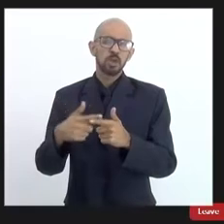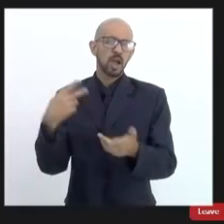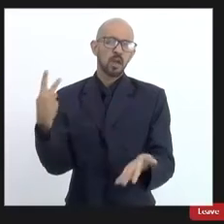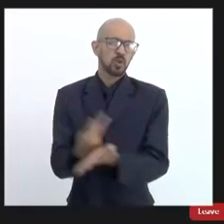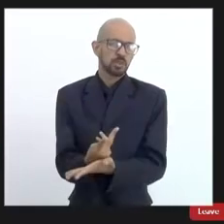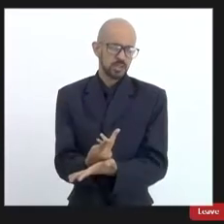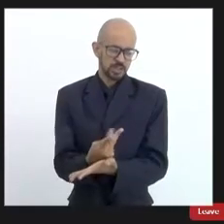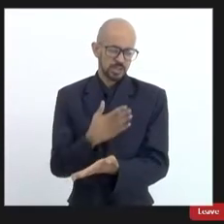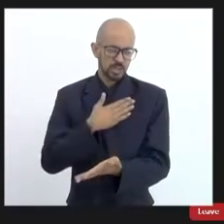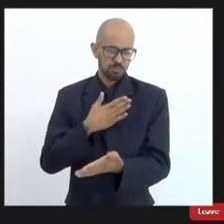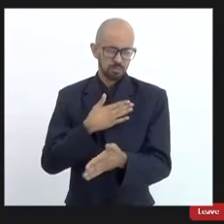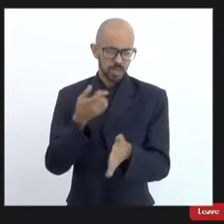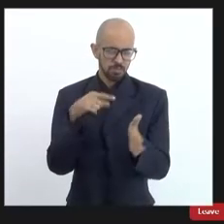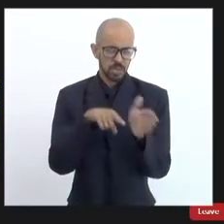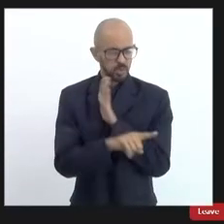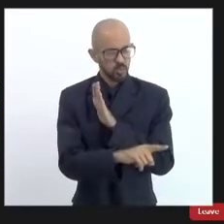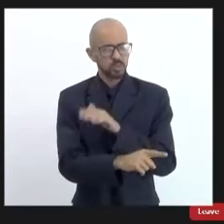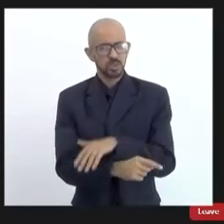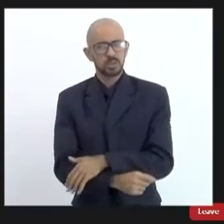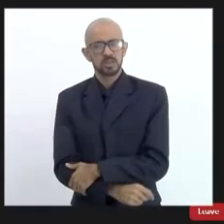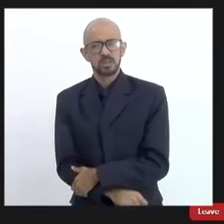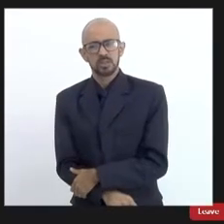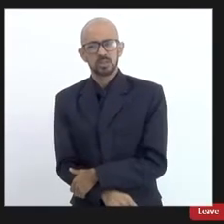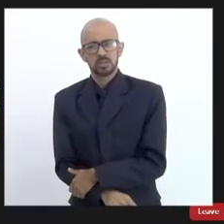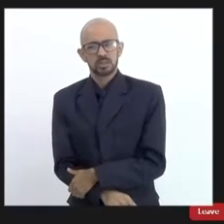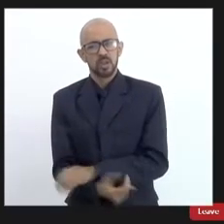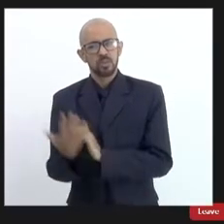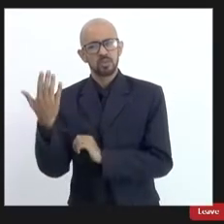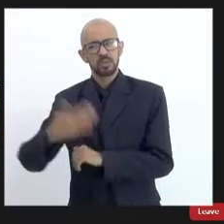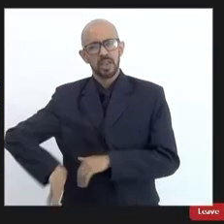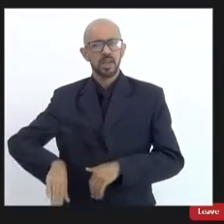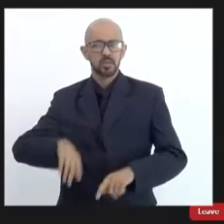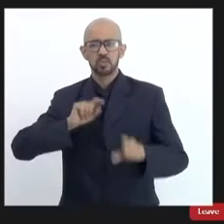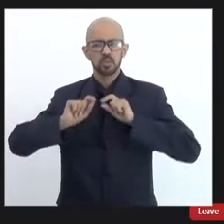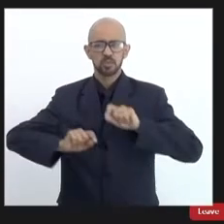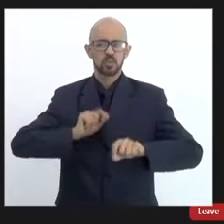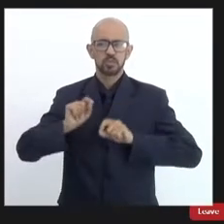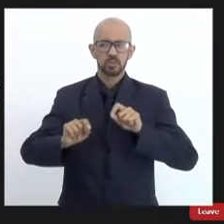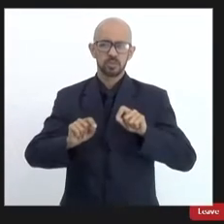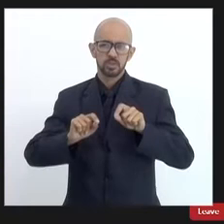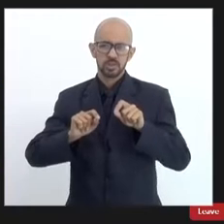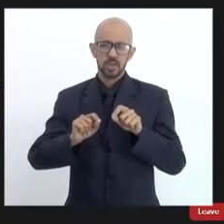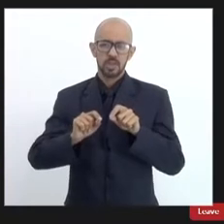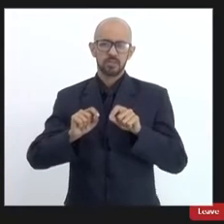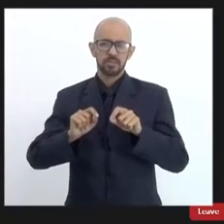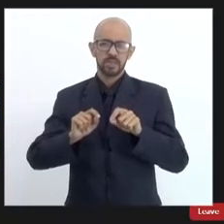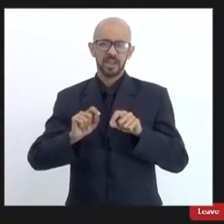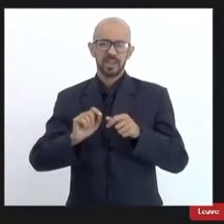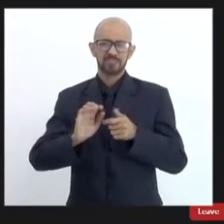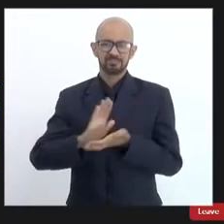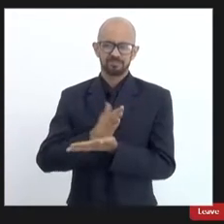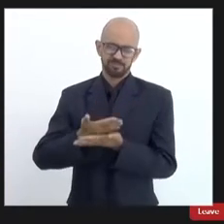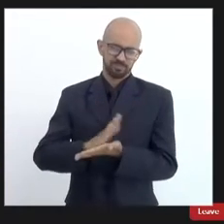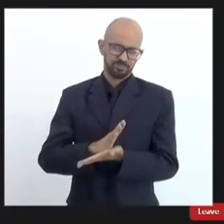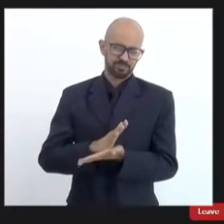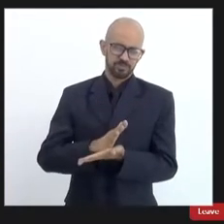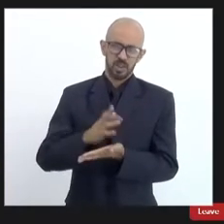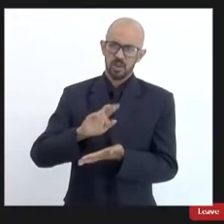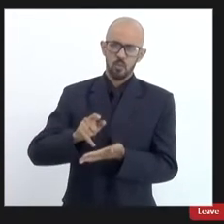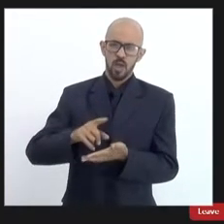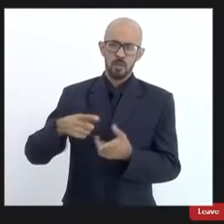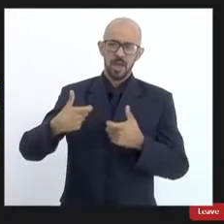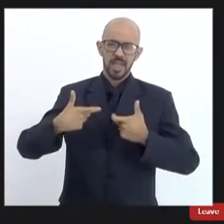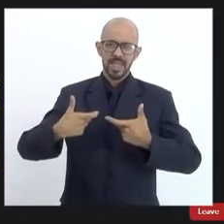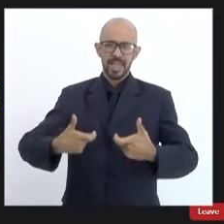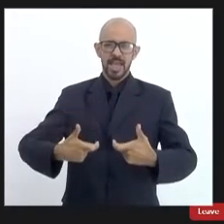Essa é a minha pergunta que eu tenho feito. Não estou entrando no mérito, na verdade. Que é uma, não é uma guerra religiosa, como muita